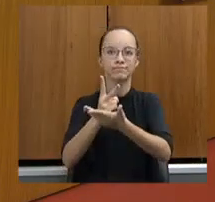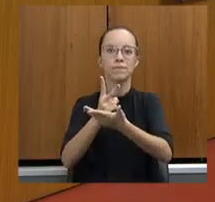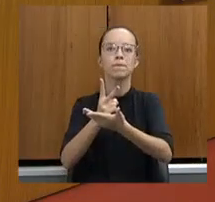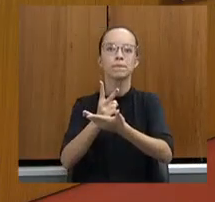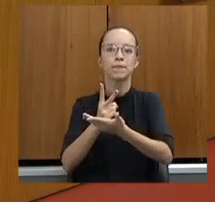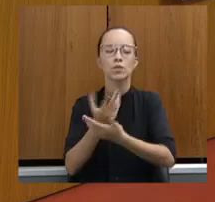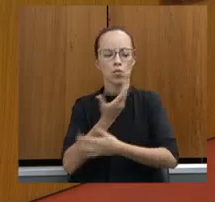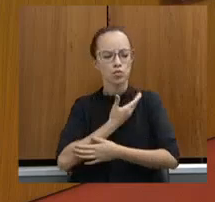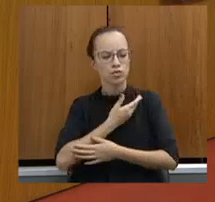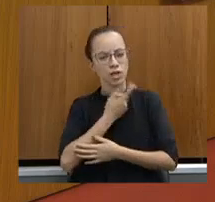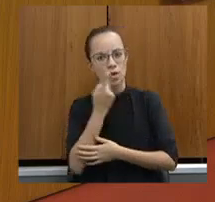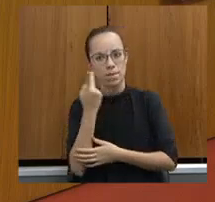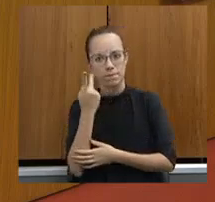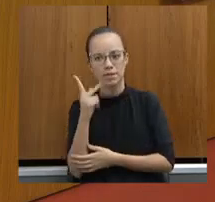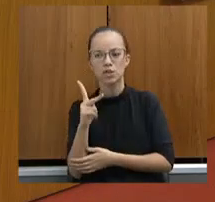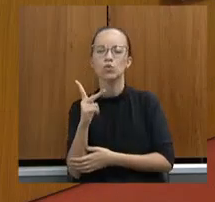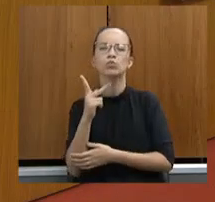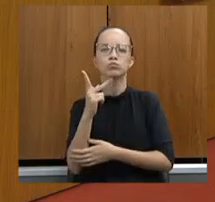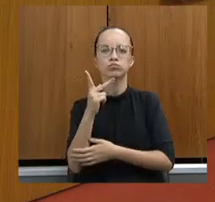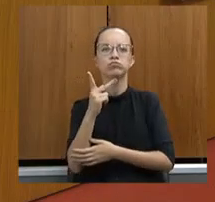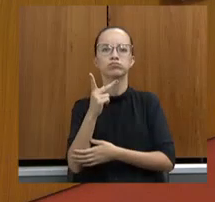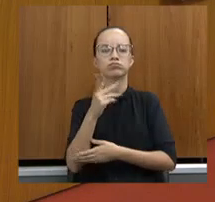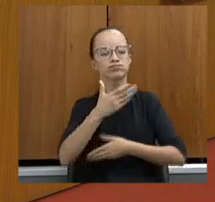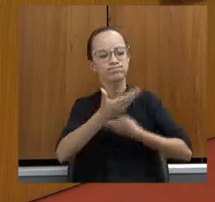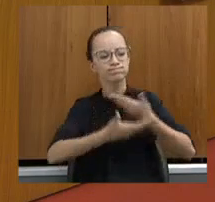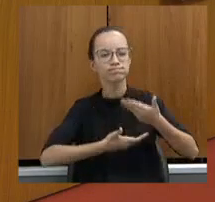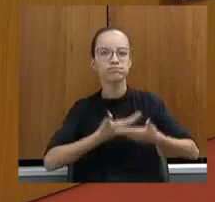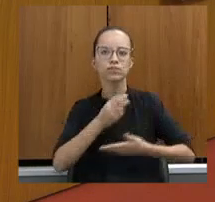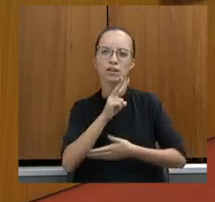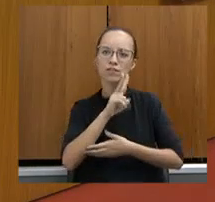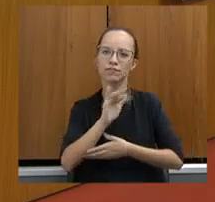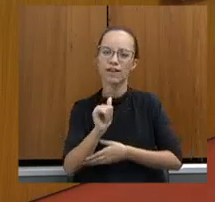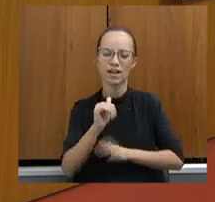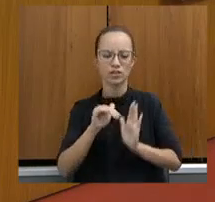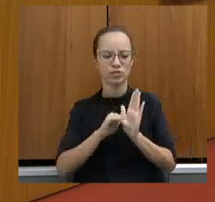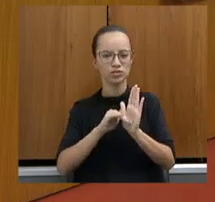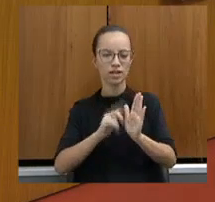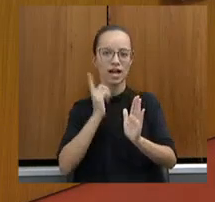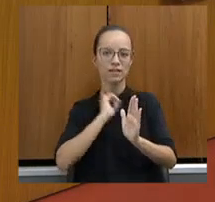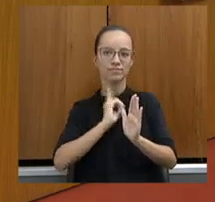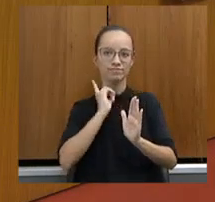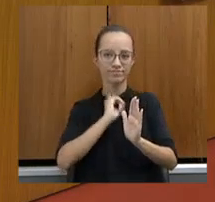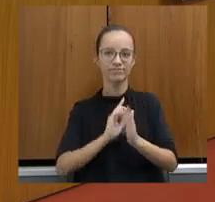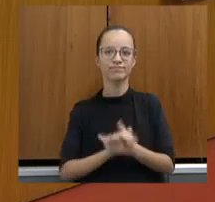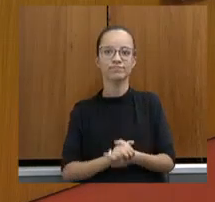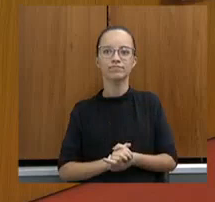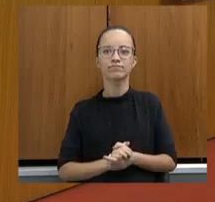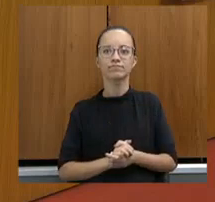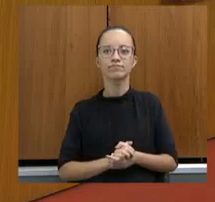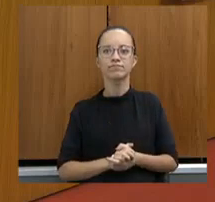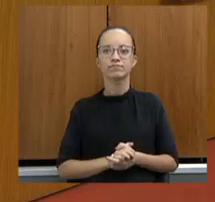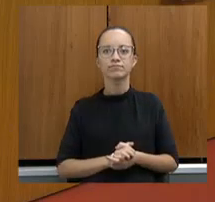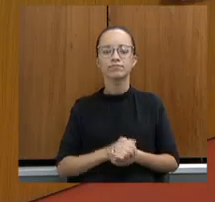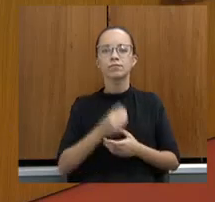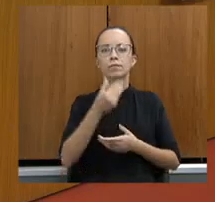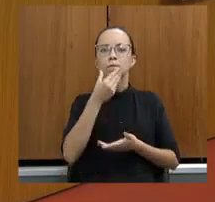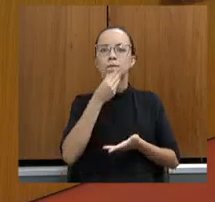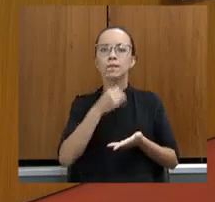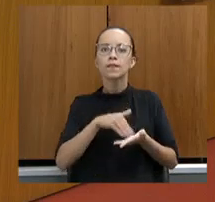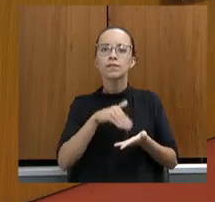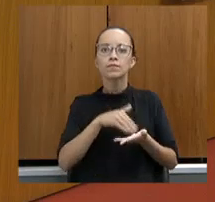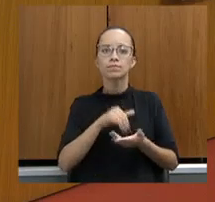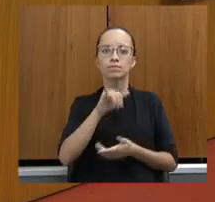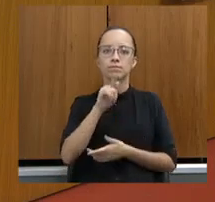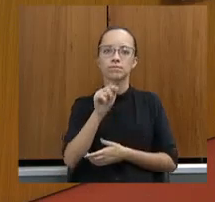espírito amigo e conciliador ainda vai servir muitas nossas Minas e as nossas Gerais o secretário